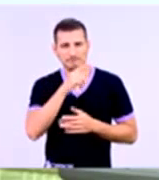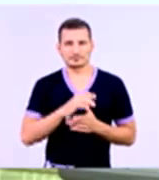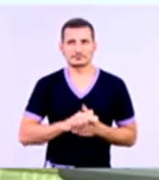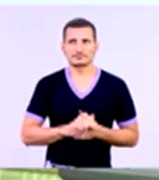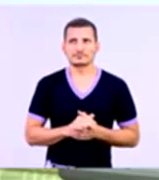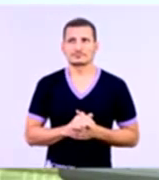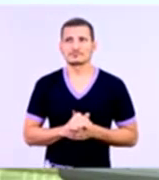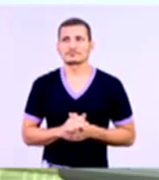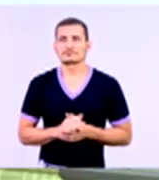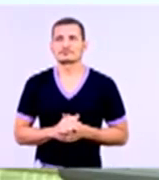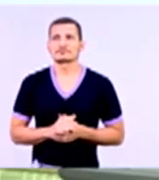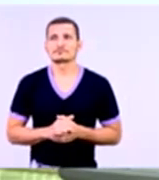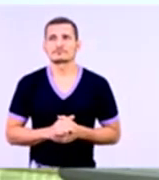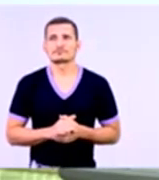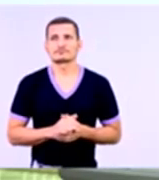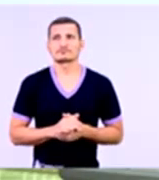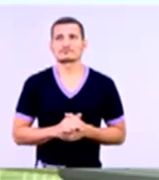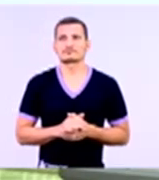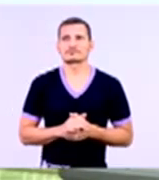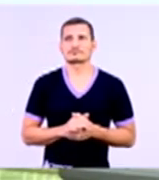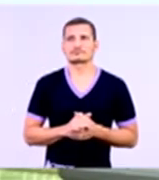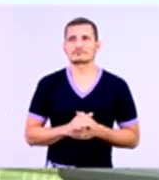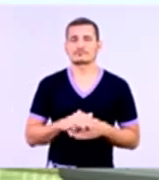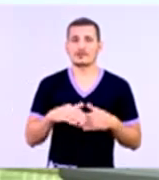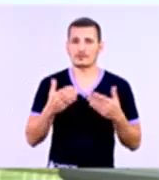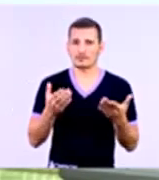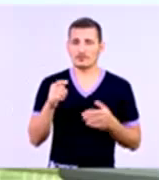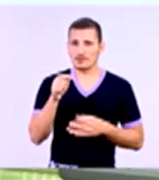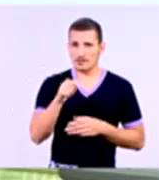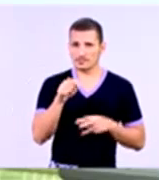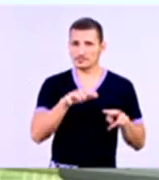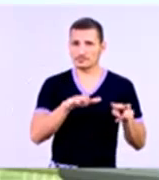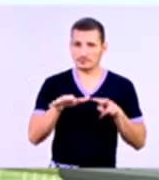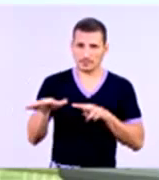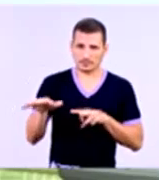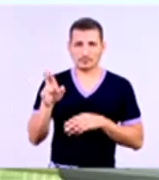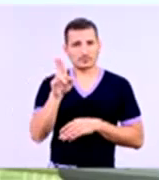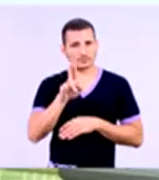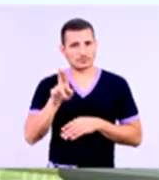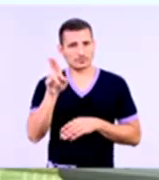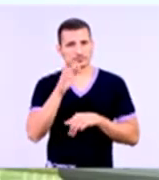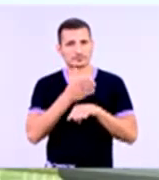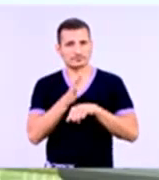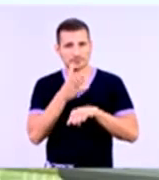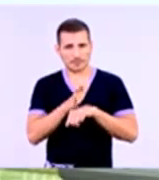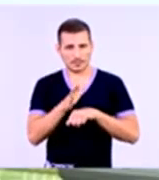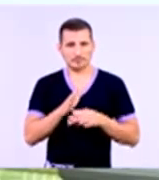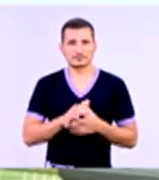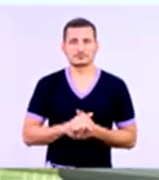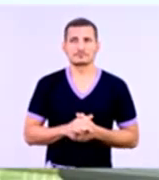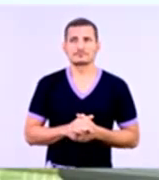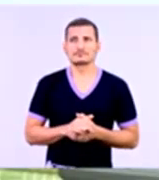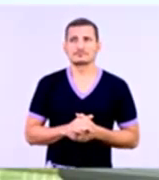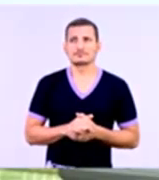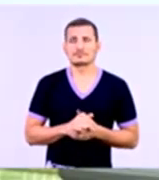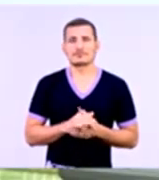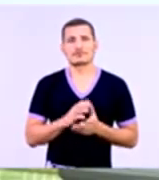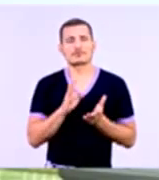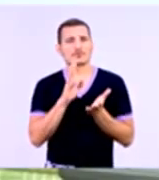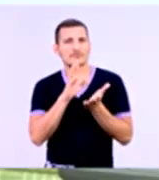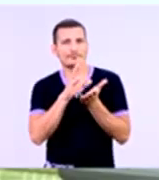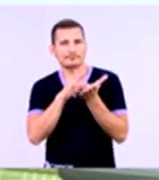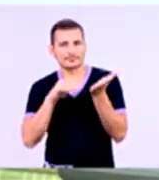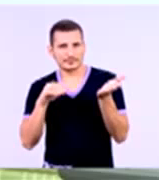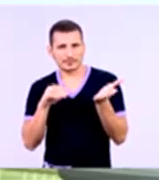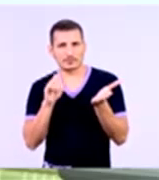ao desenvolvimento visual. Então, essa semana, apliquem a atividade, busquem copiar